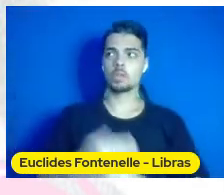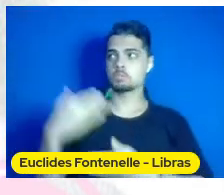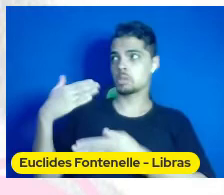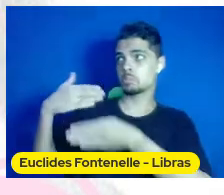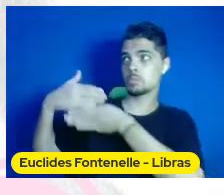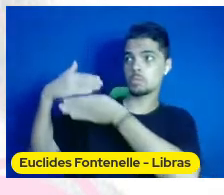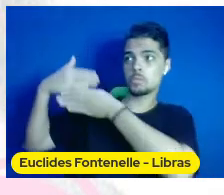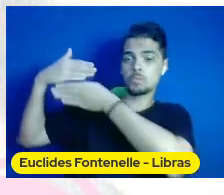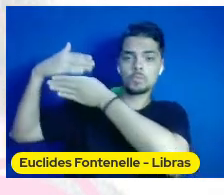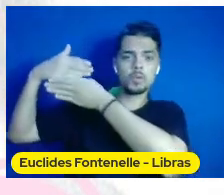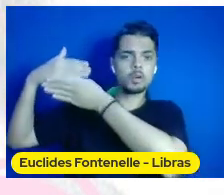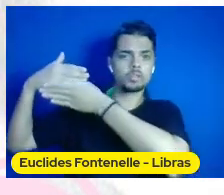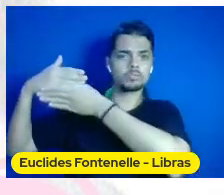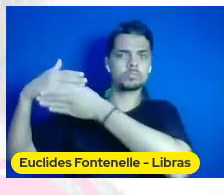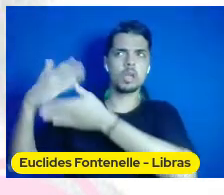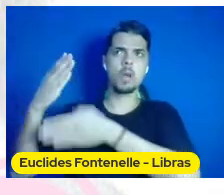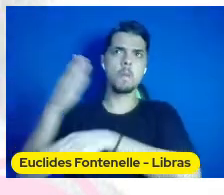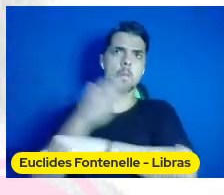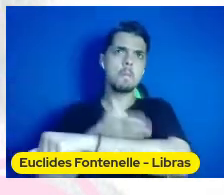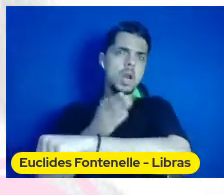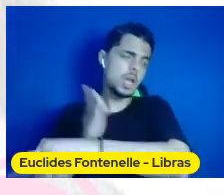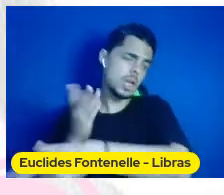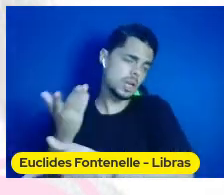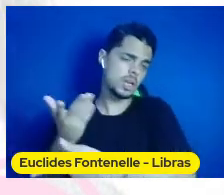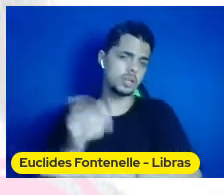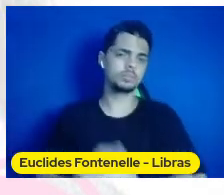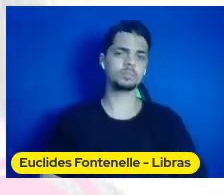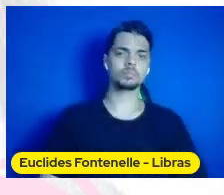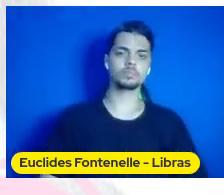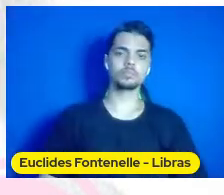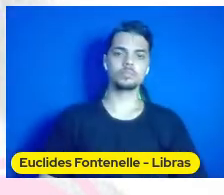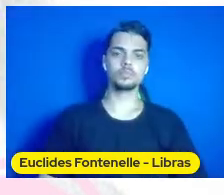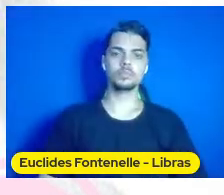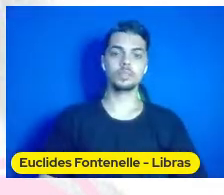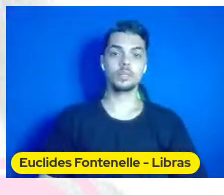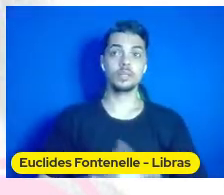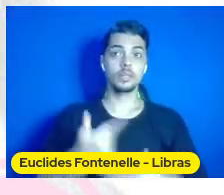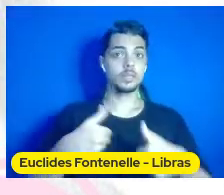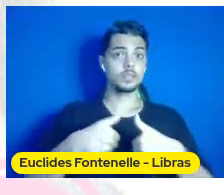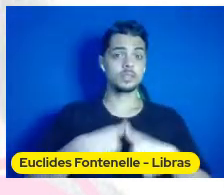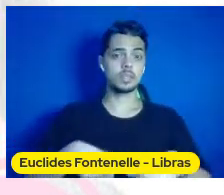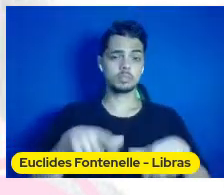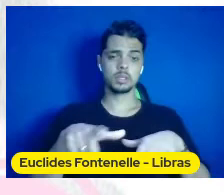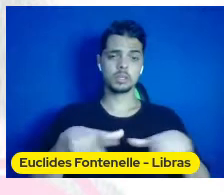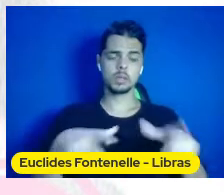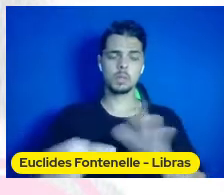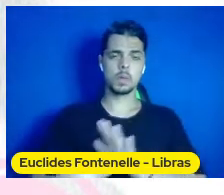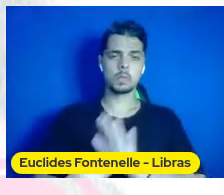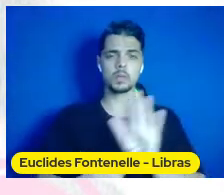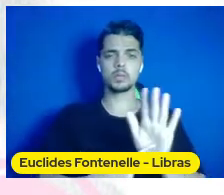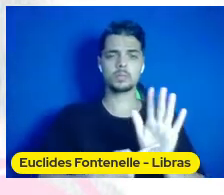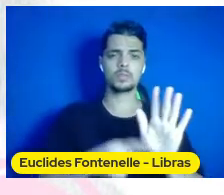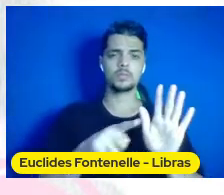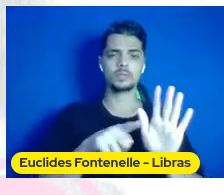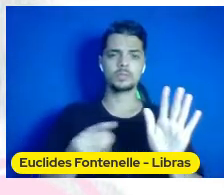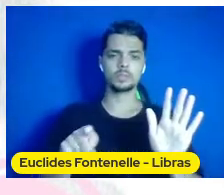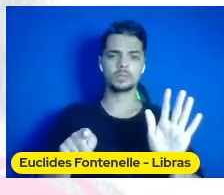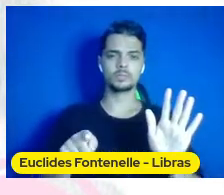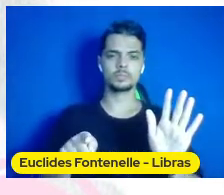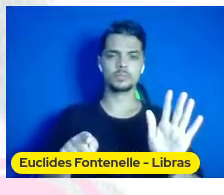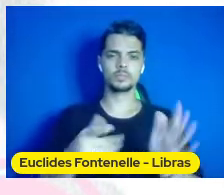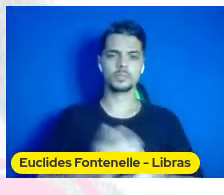tem uma parede branca e estou aqui para apresentar.